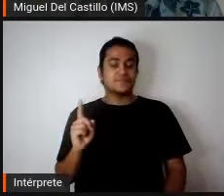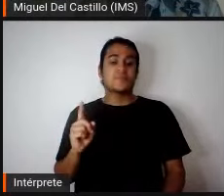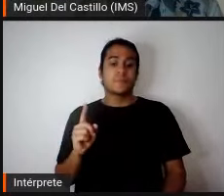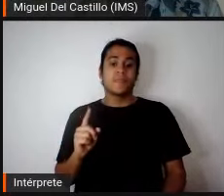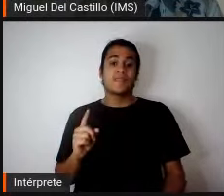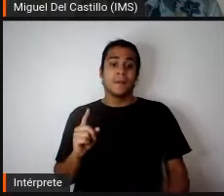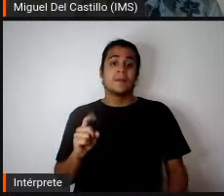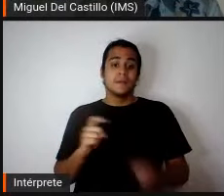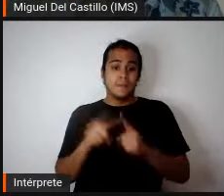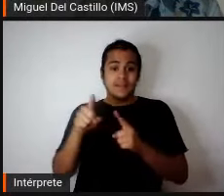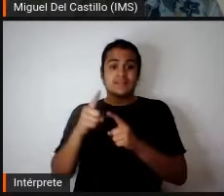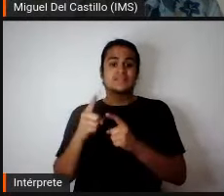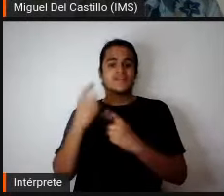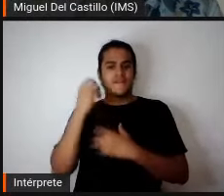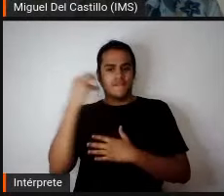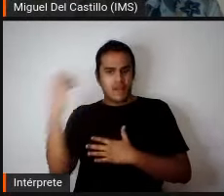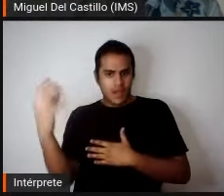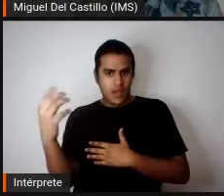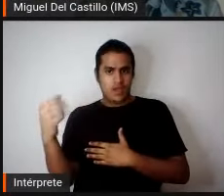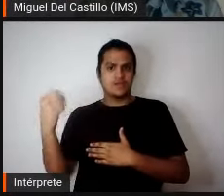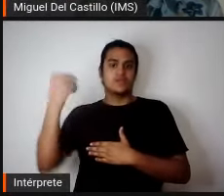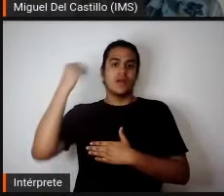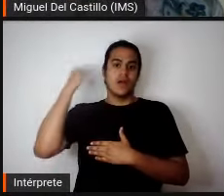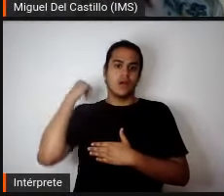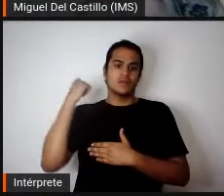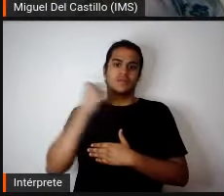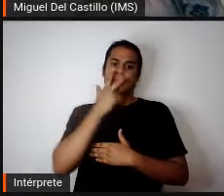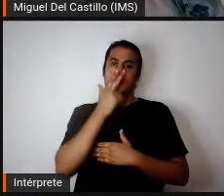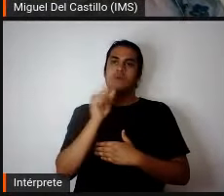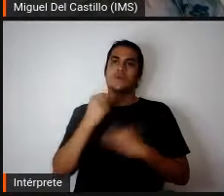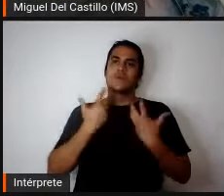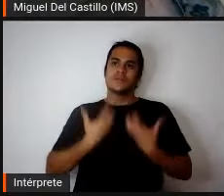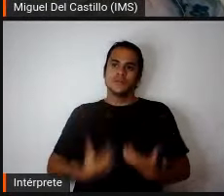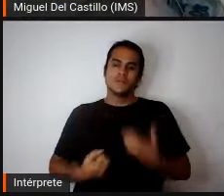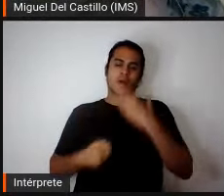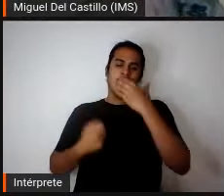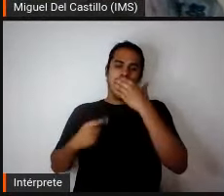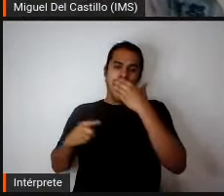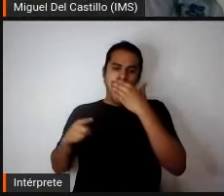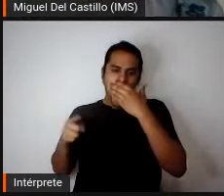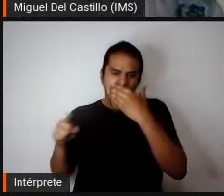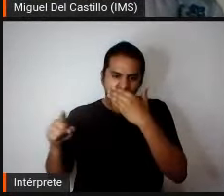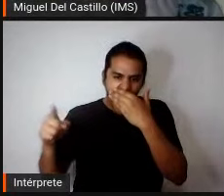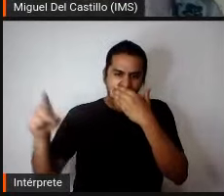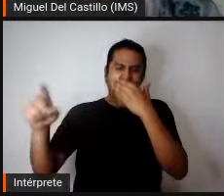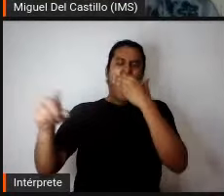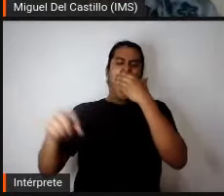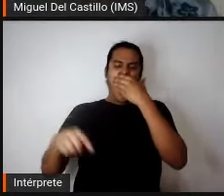muitas vezes, inicialmente até de ônibus, é que